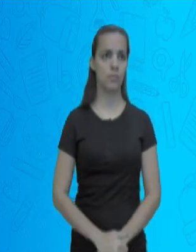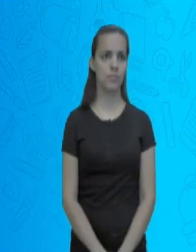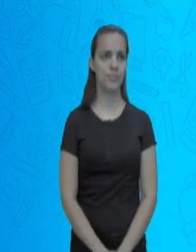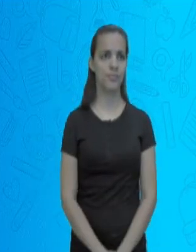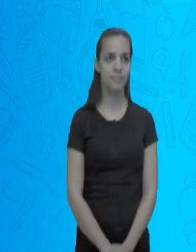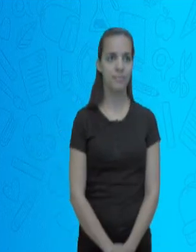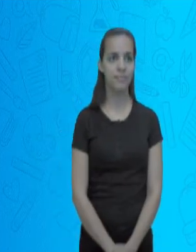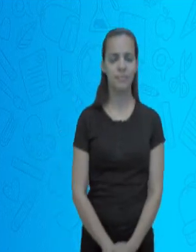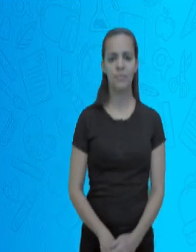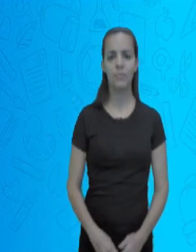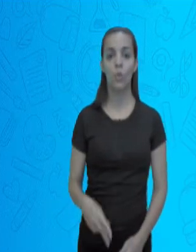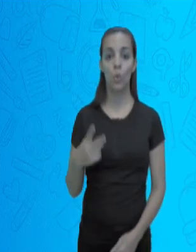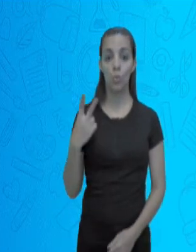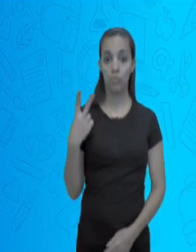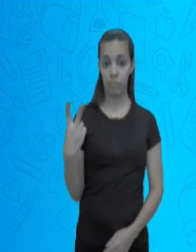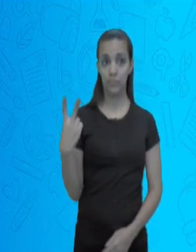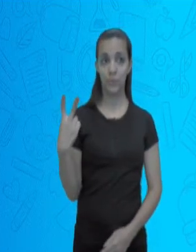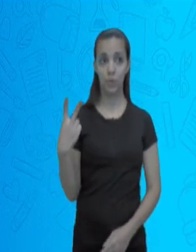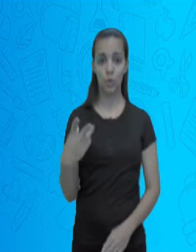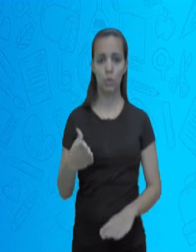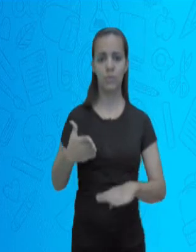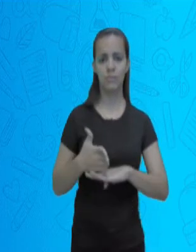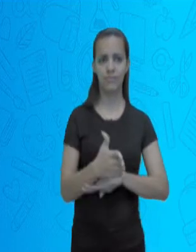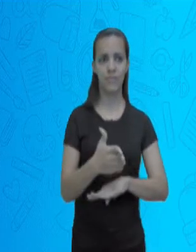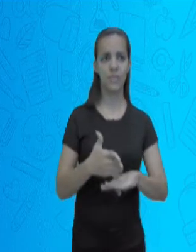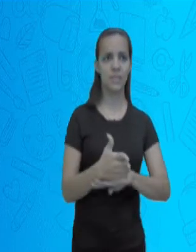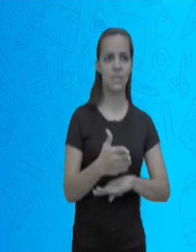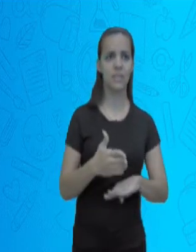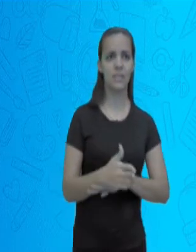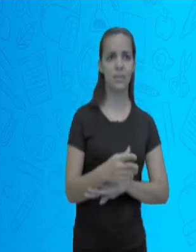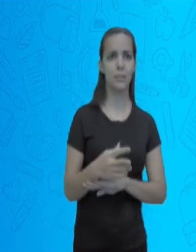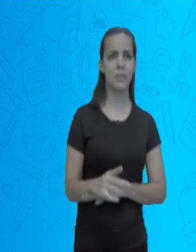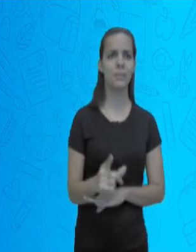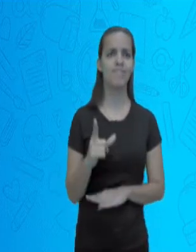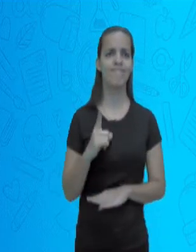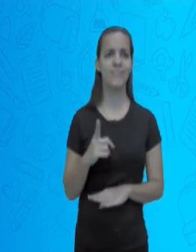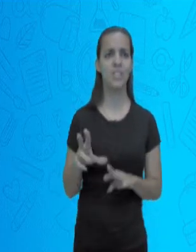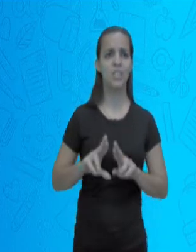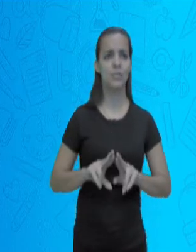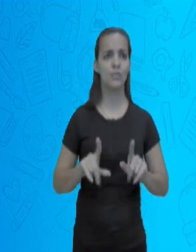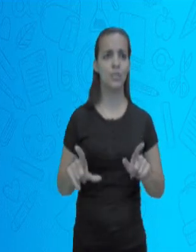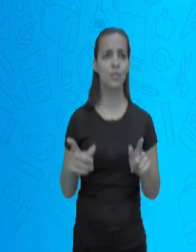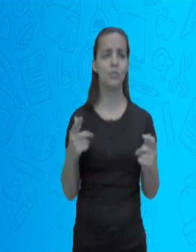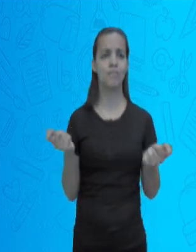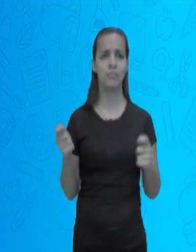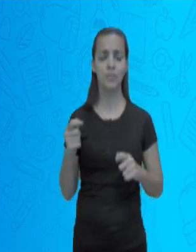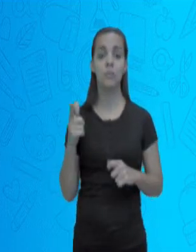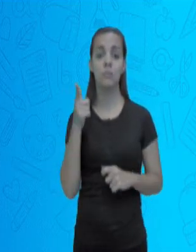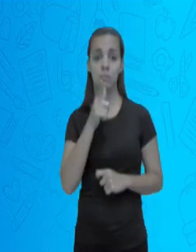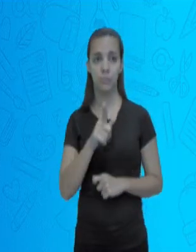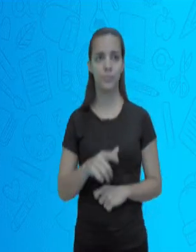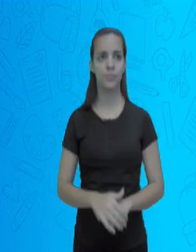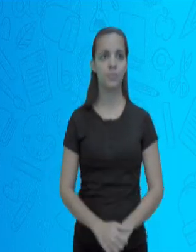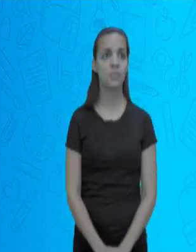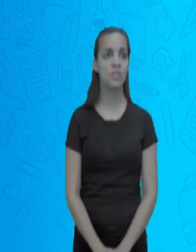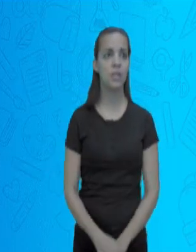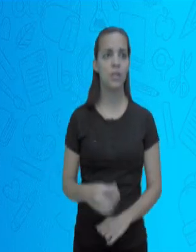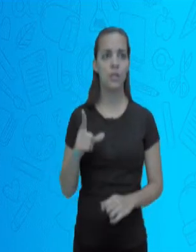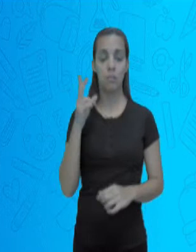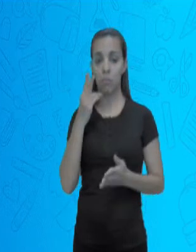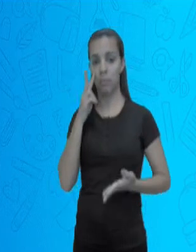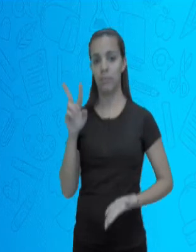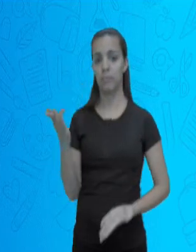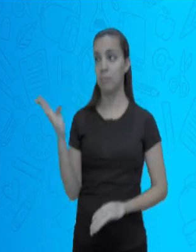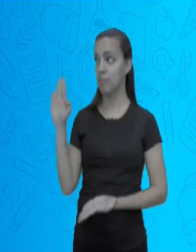Observação. 2 segmentos que têm uma extremidade comum são denominados consecutivos. Veja aqui